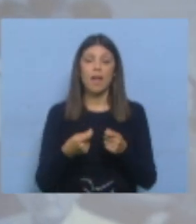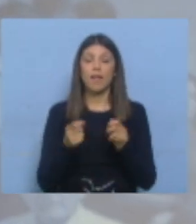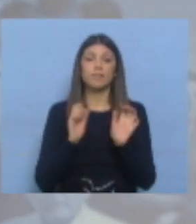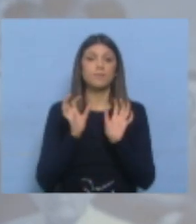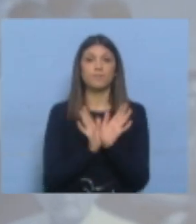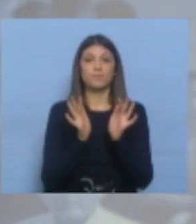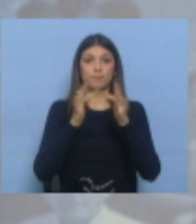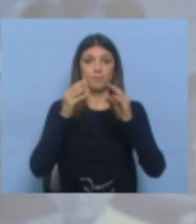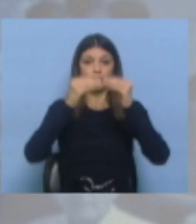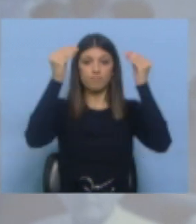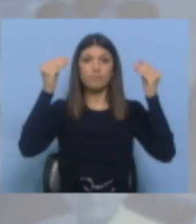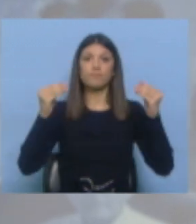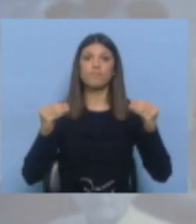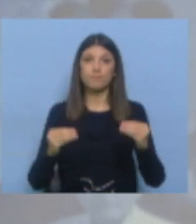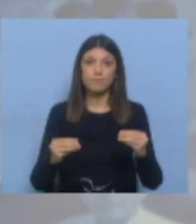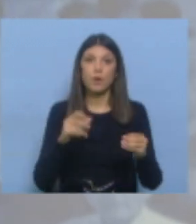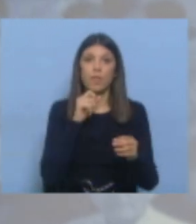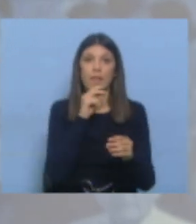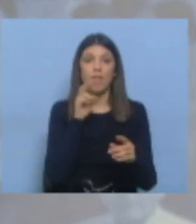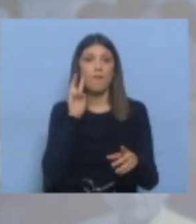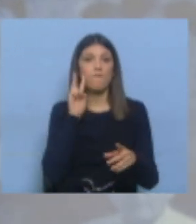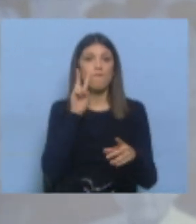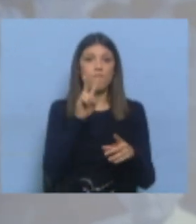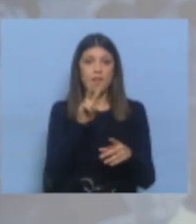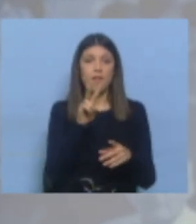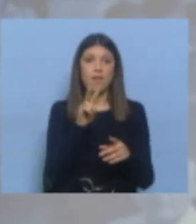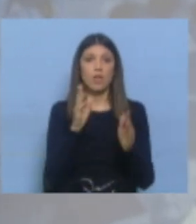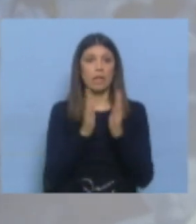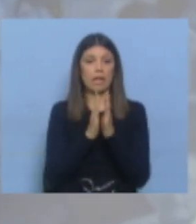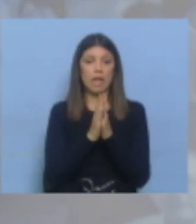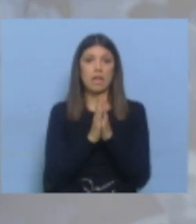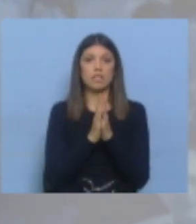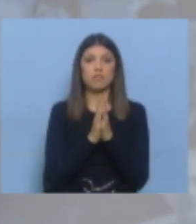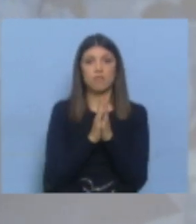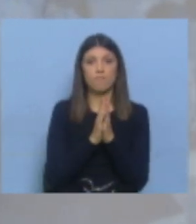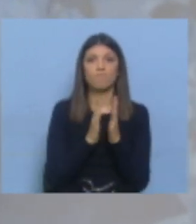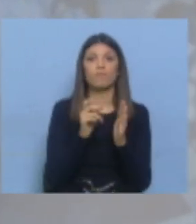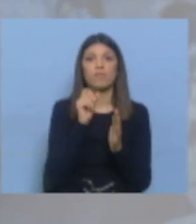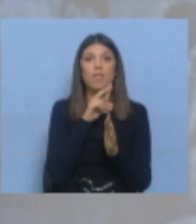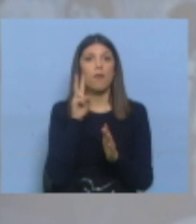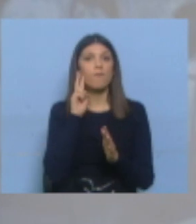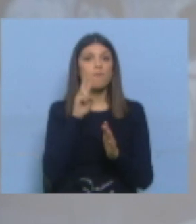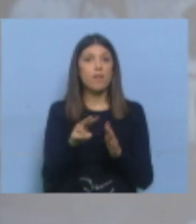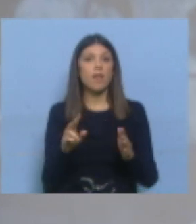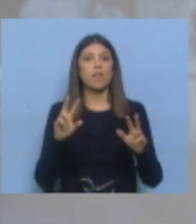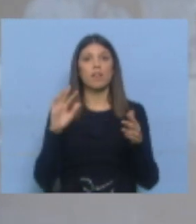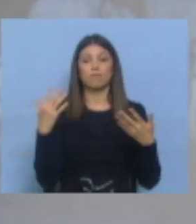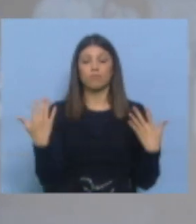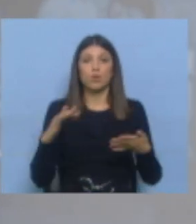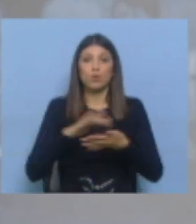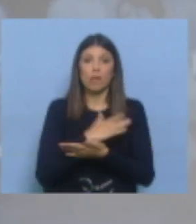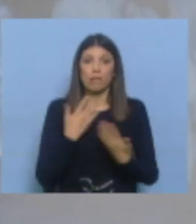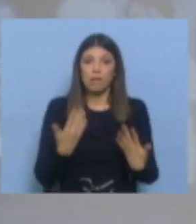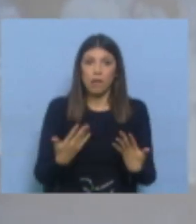Agência.eclesia.pt é o endereço do portal informativo da Igreja Católica, onde pode acompanhar toda a atualidade religiosa.